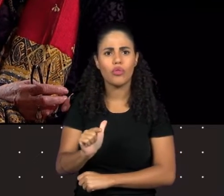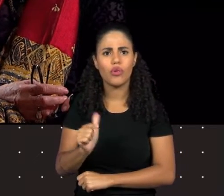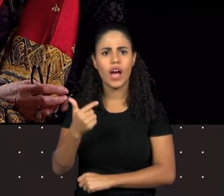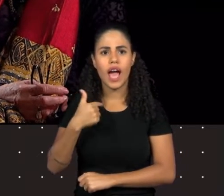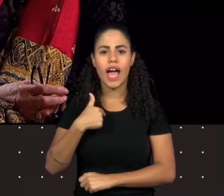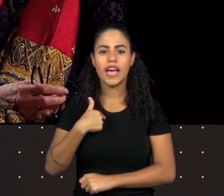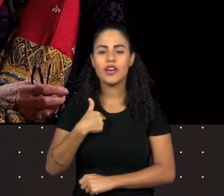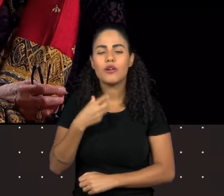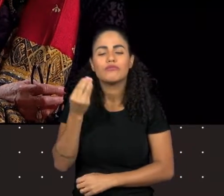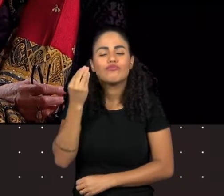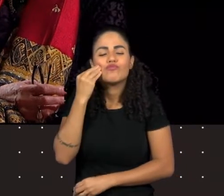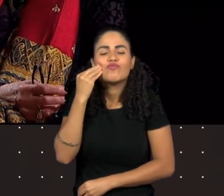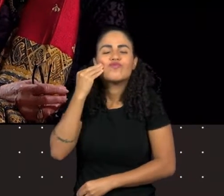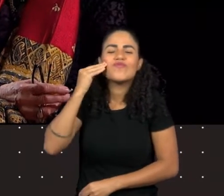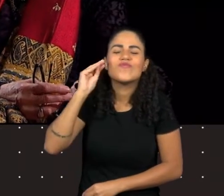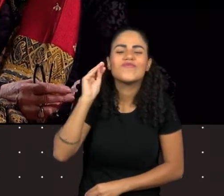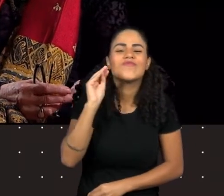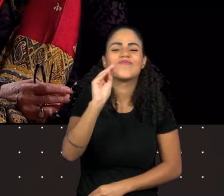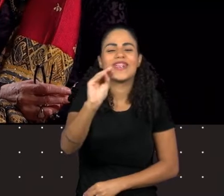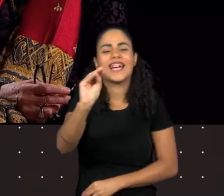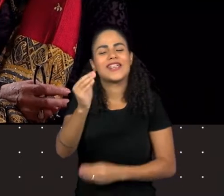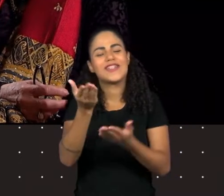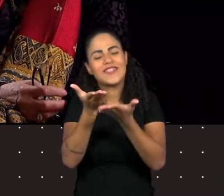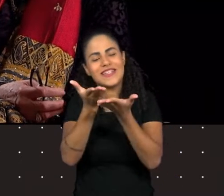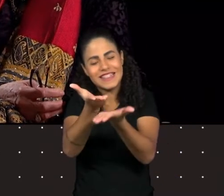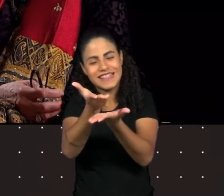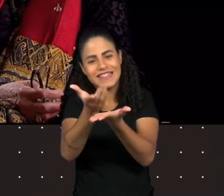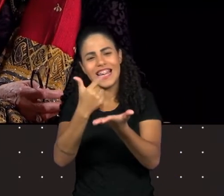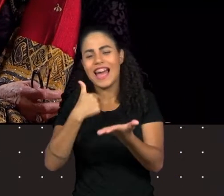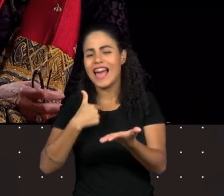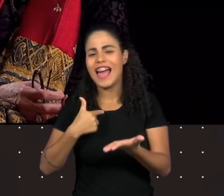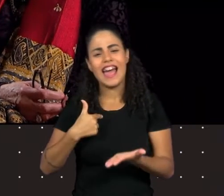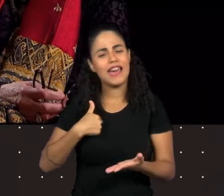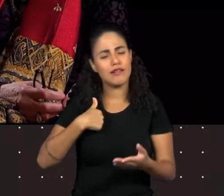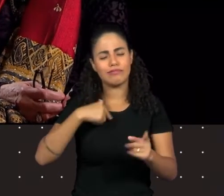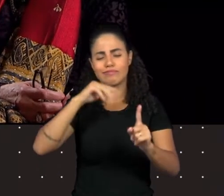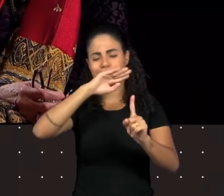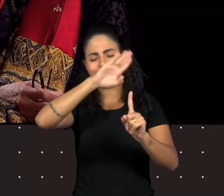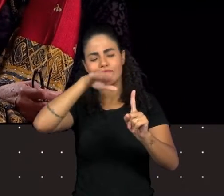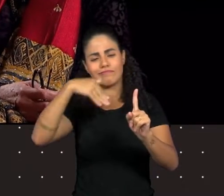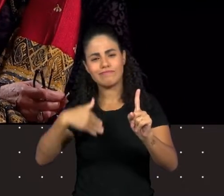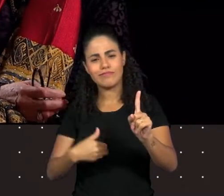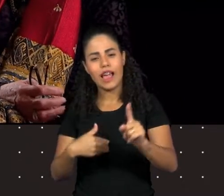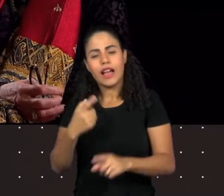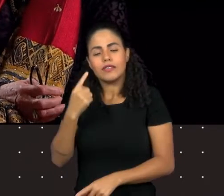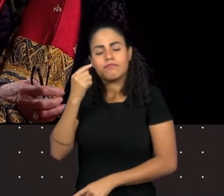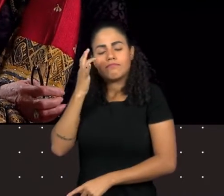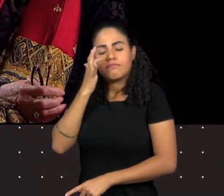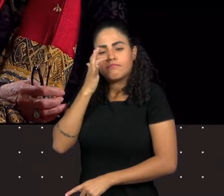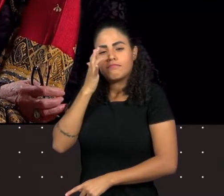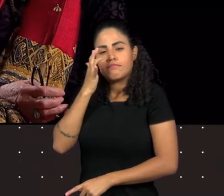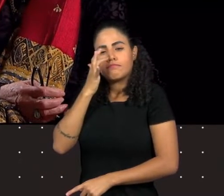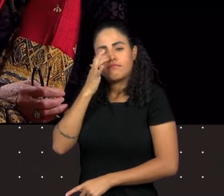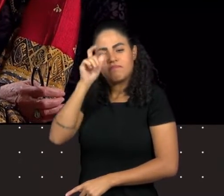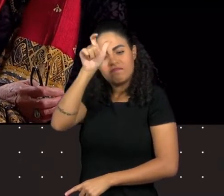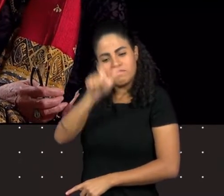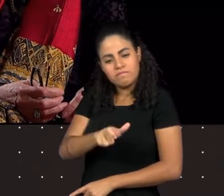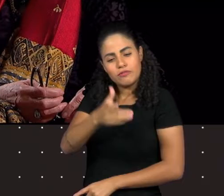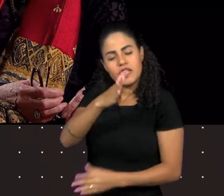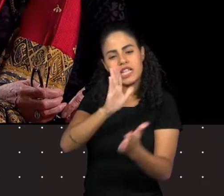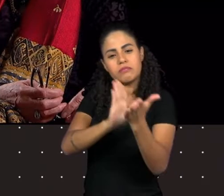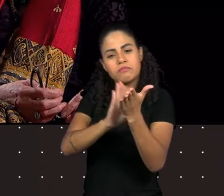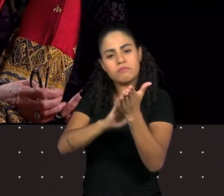aqui para te dar um beijo, né? E dizer o quanto eu admiro o teu trabalho, o quanto eu admirei esses anos todos, o quanto